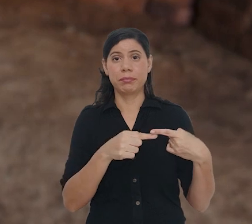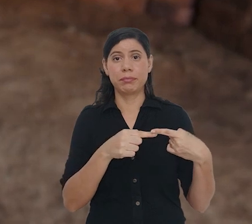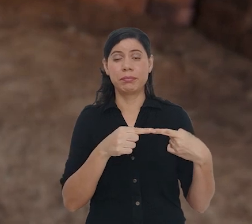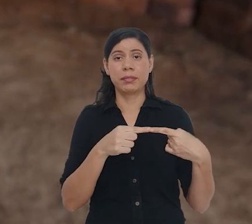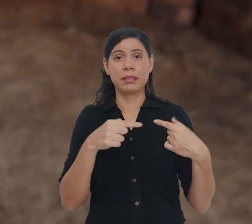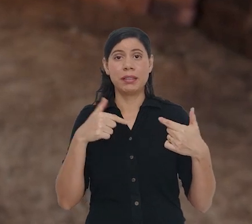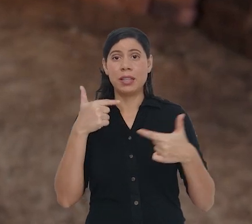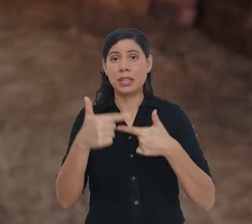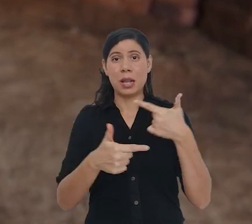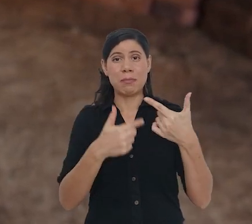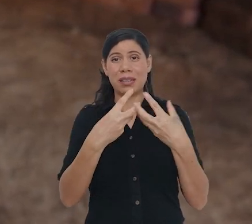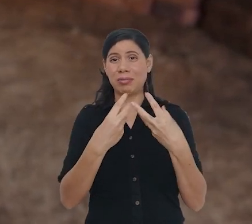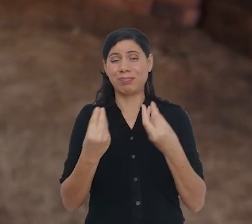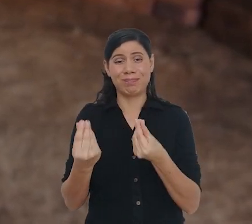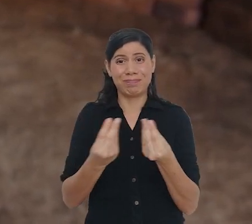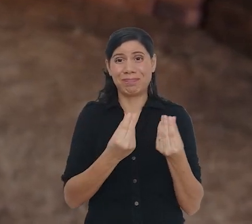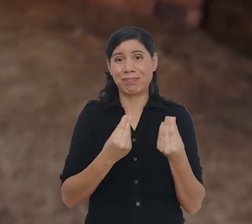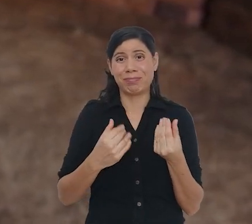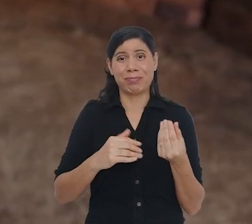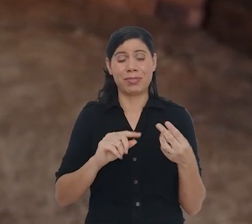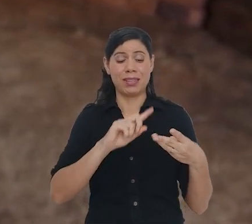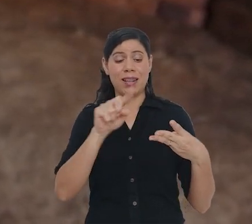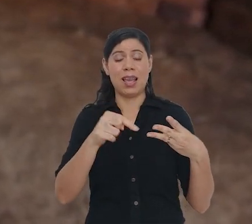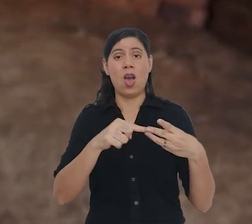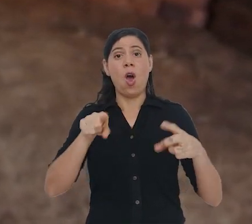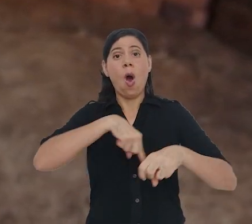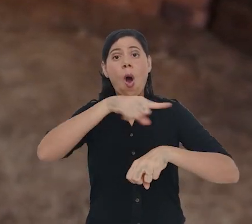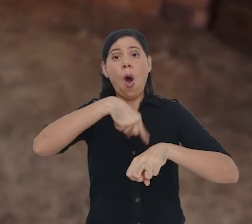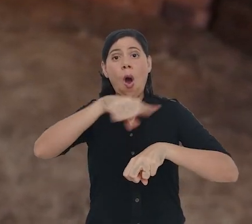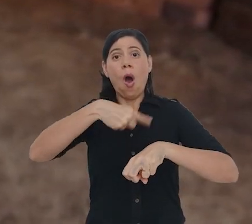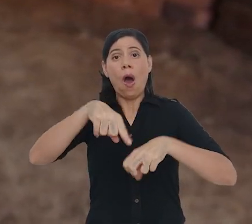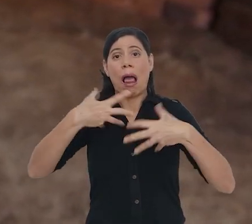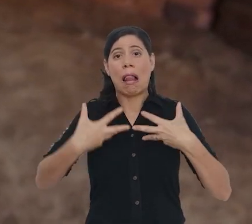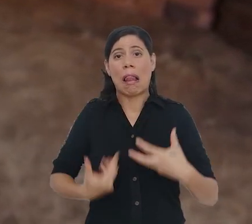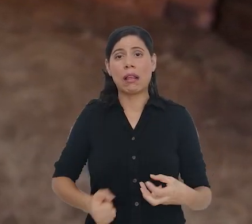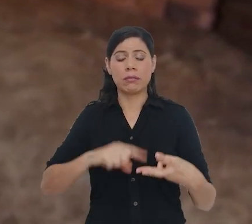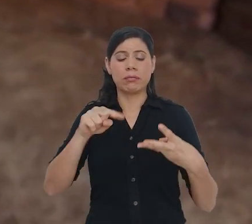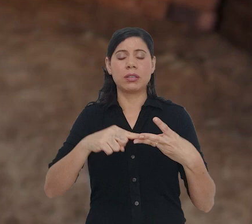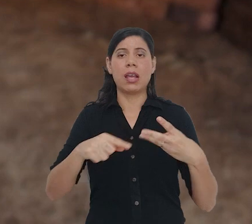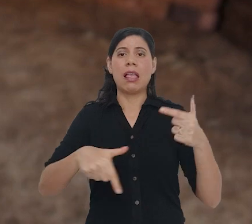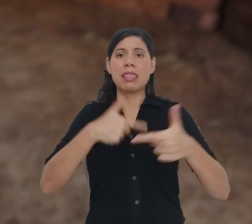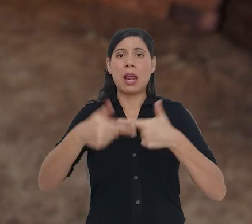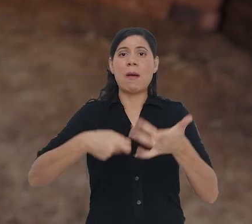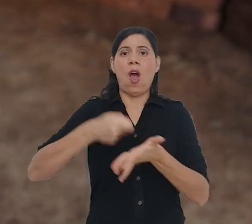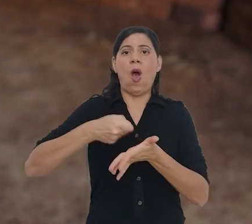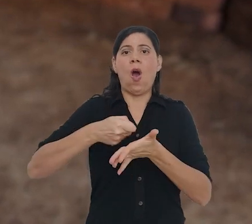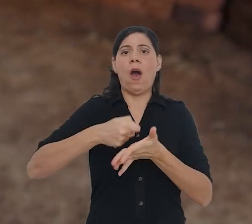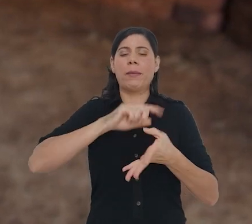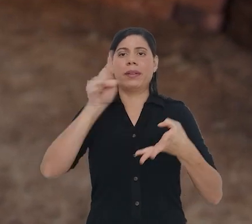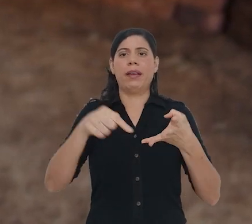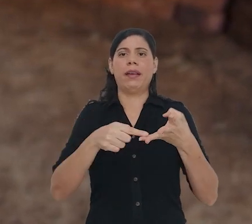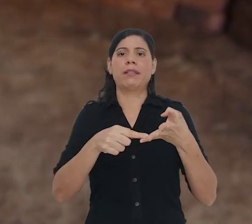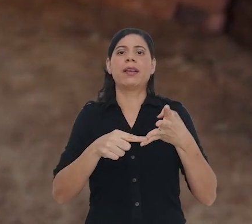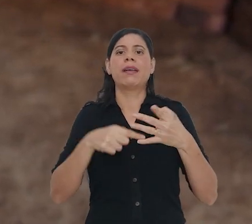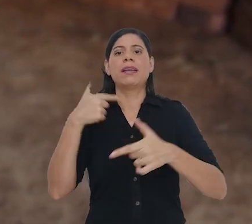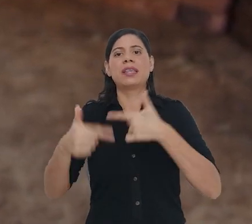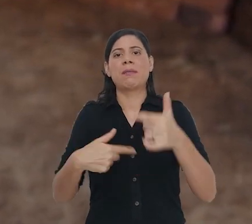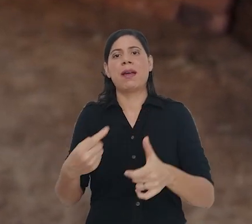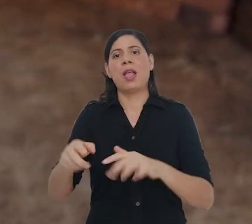condições degradantes de trabalho, a jornada exaustiva, o trabalho forçado e a servidão por dívidas.